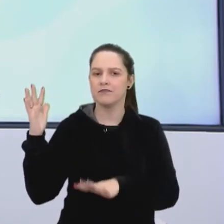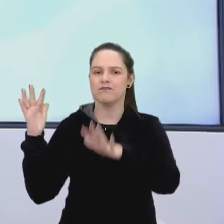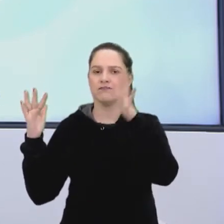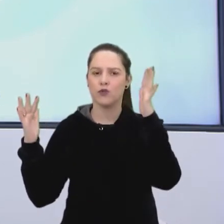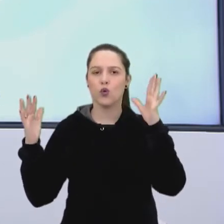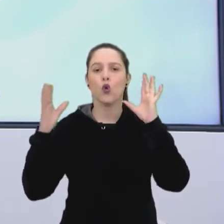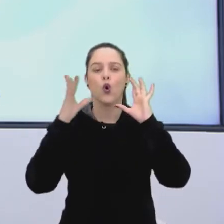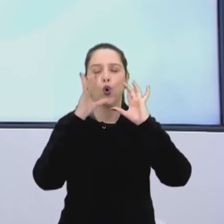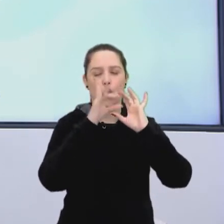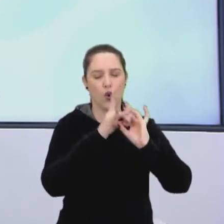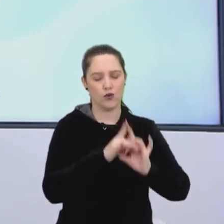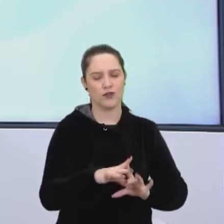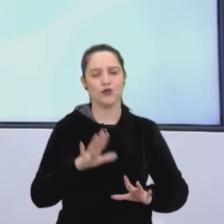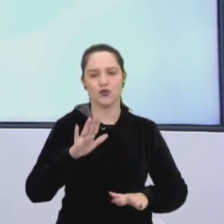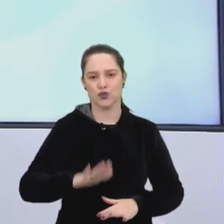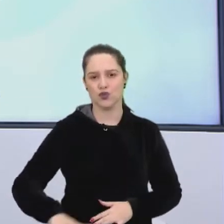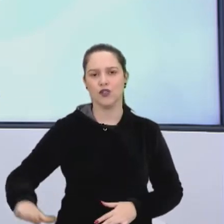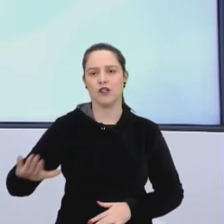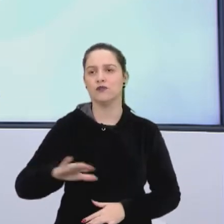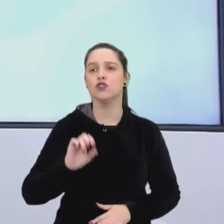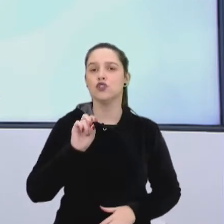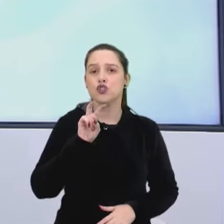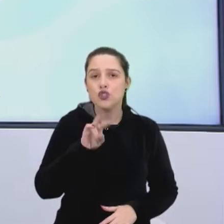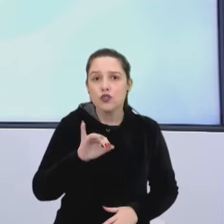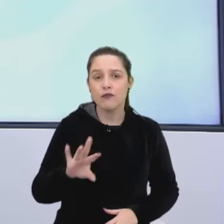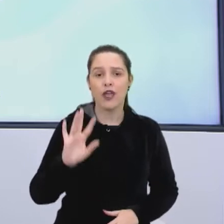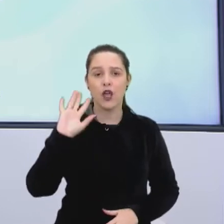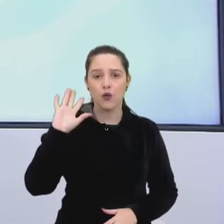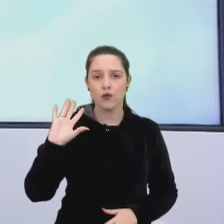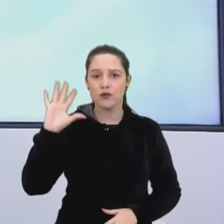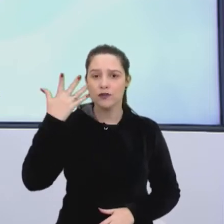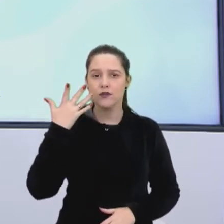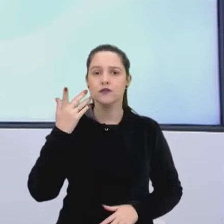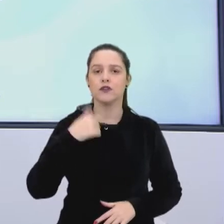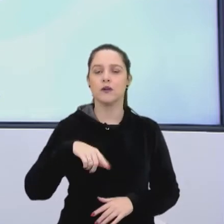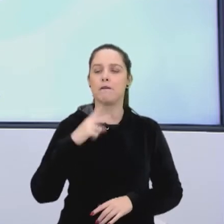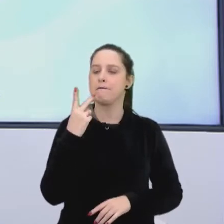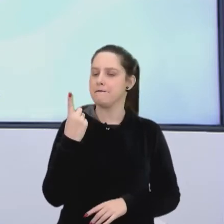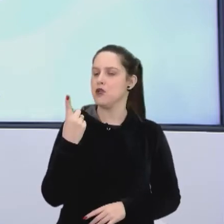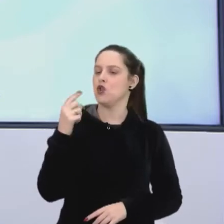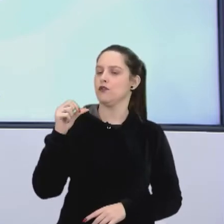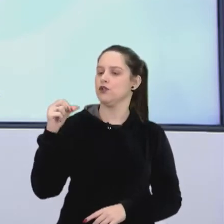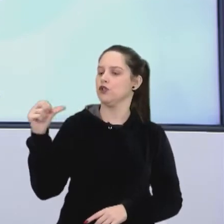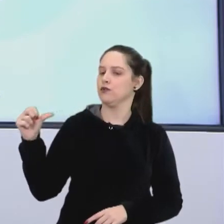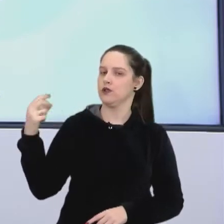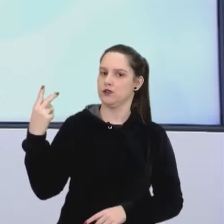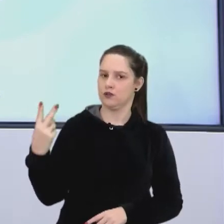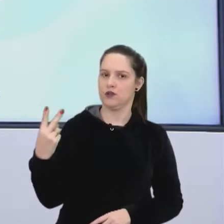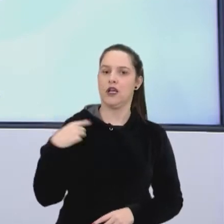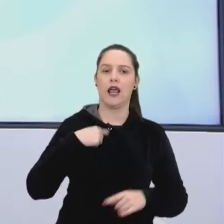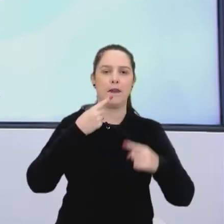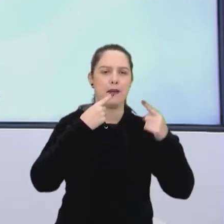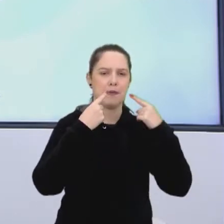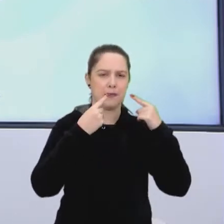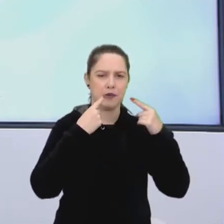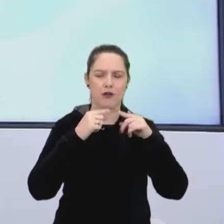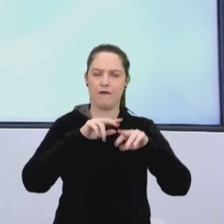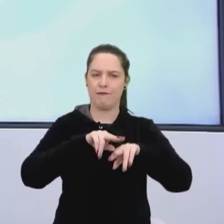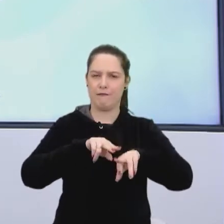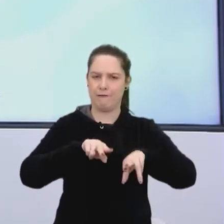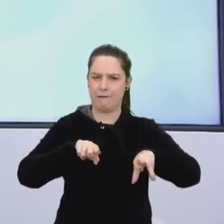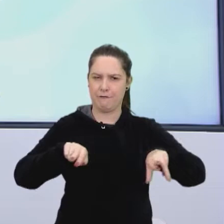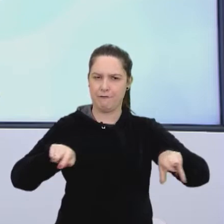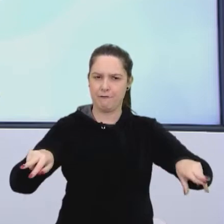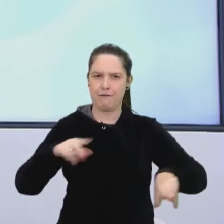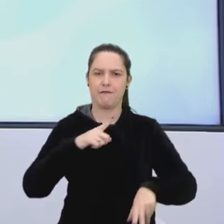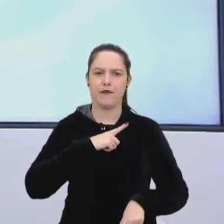contexto geral, né. Isso vai acontecer na ECO de 1992, né, onde se discute vários objetivos, né,